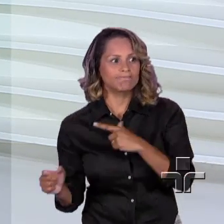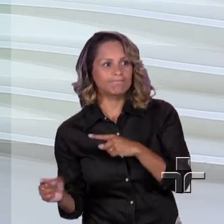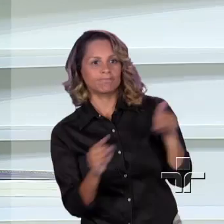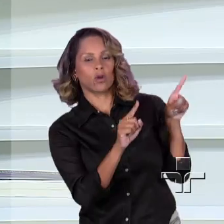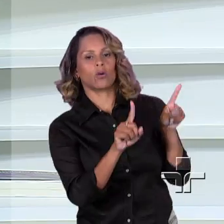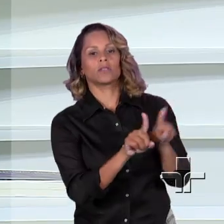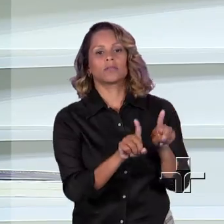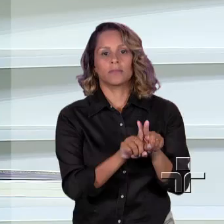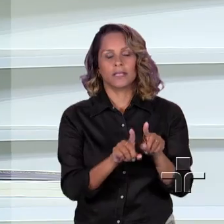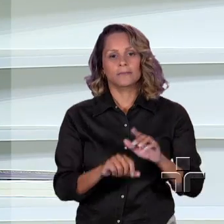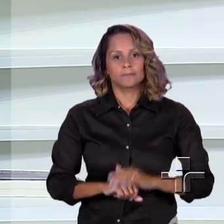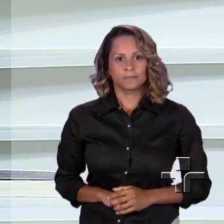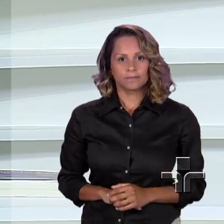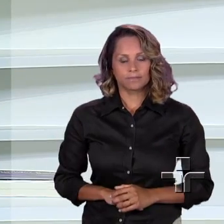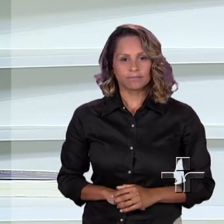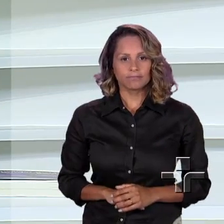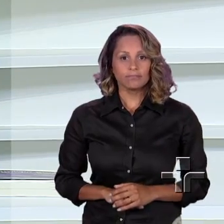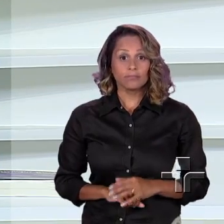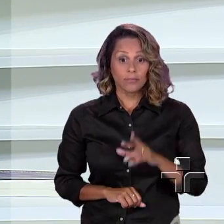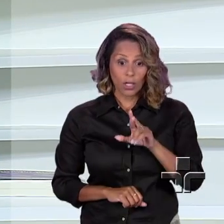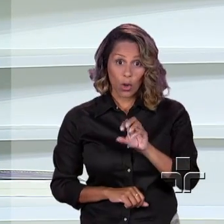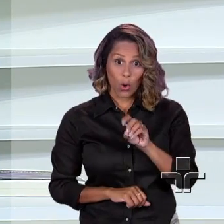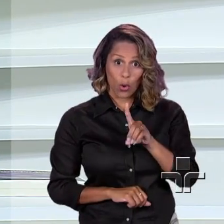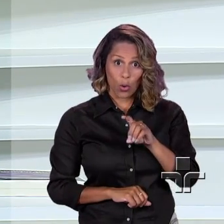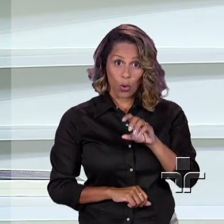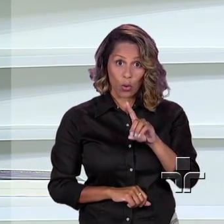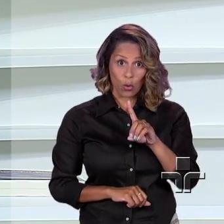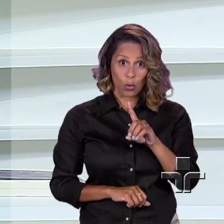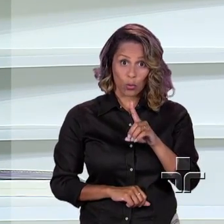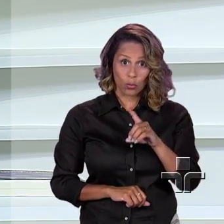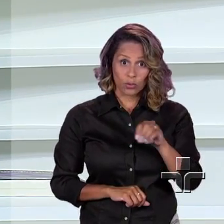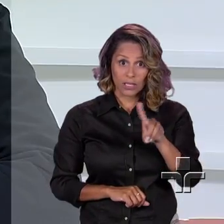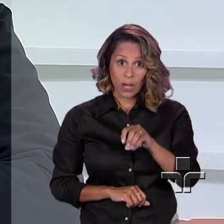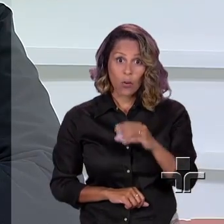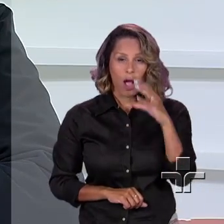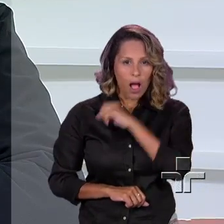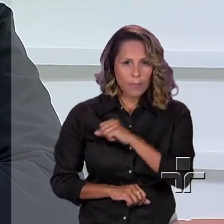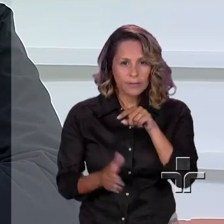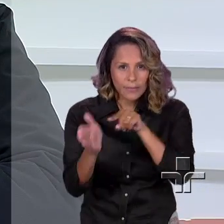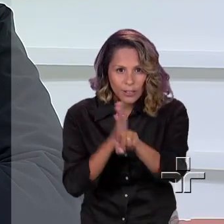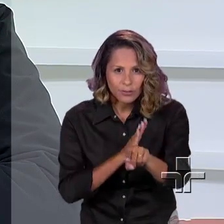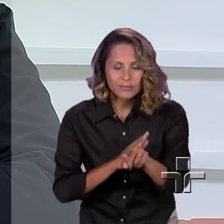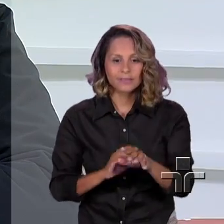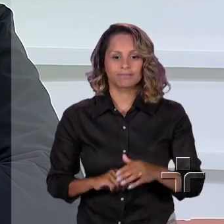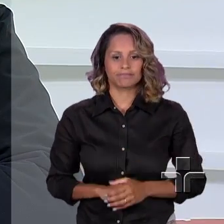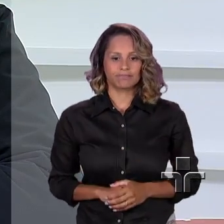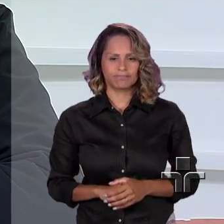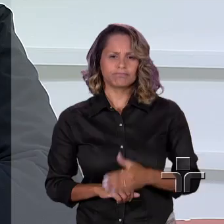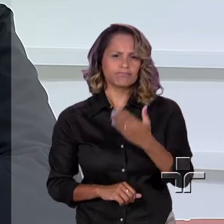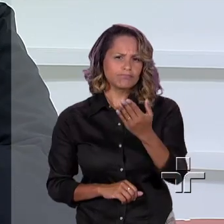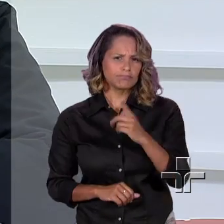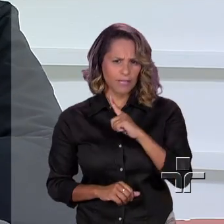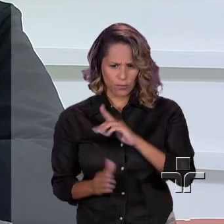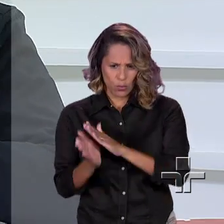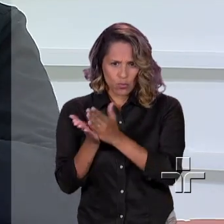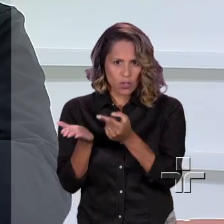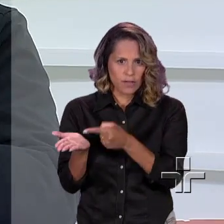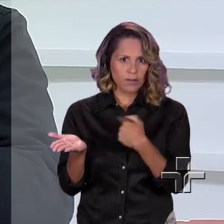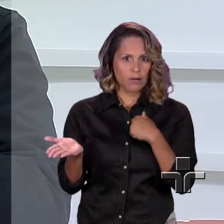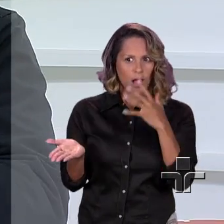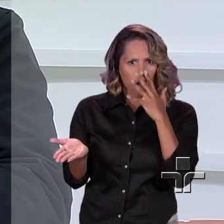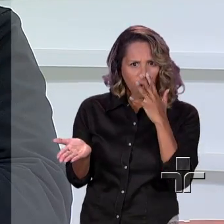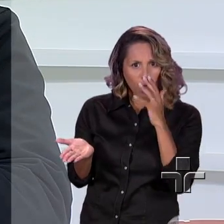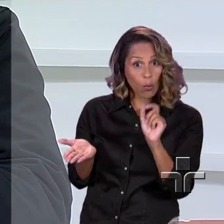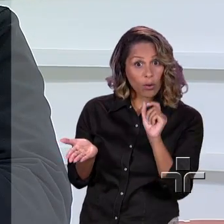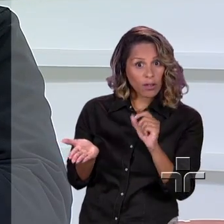O Rodão, uma rápida pergunta e uma rápida resposta, por favor. Porque uma das coisas que me surpreenderam no livro é as suas conversas